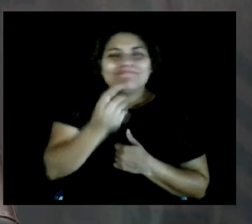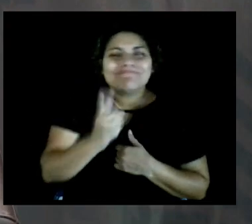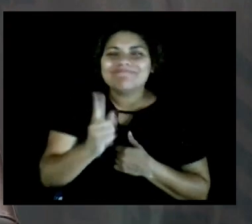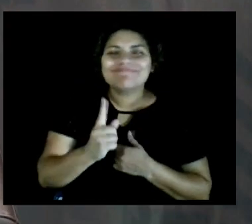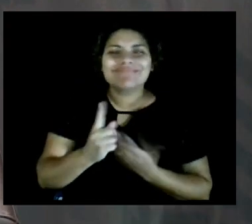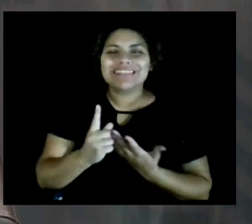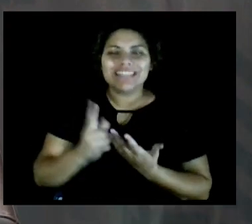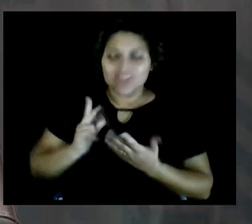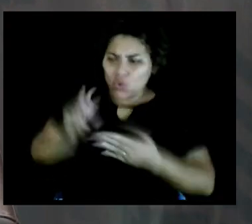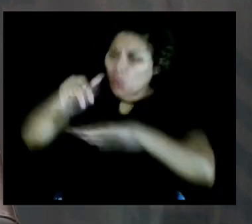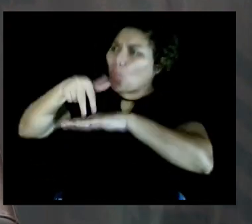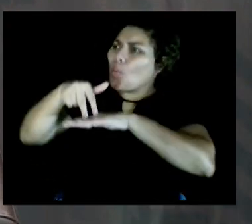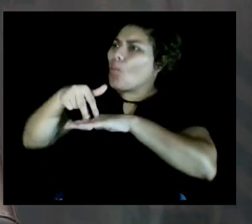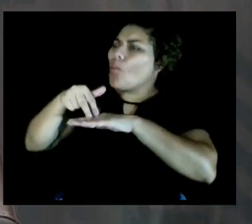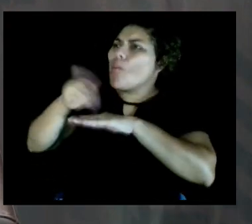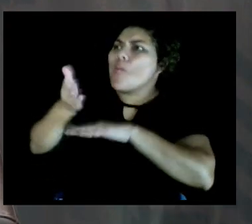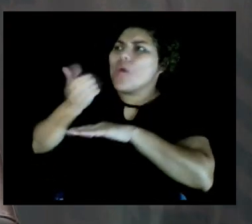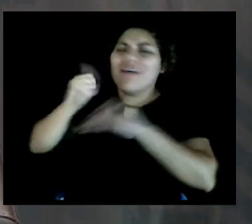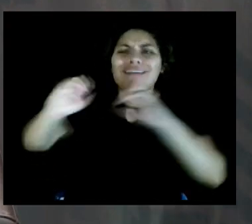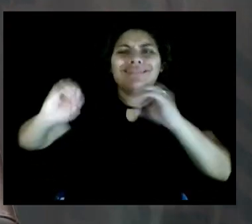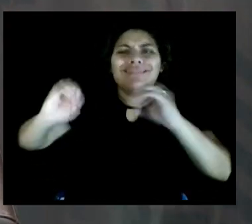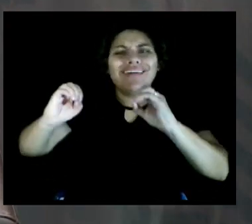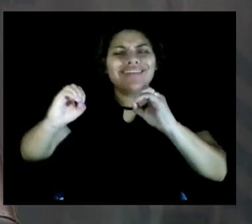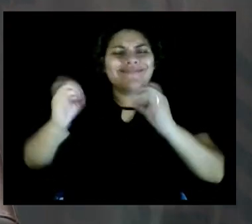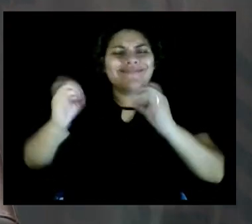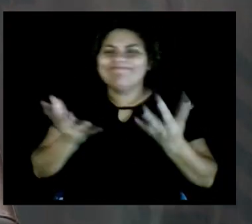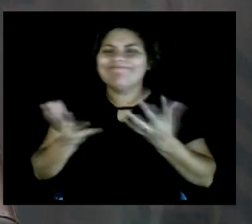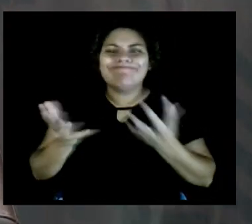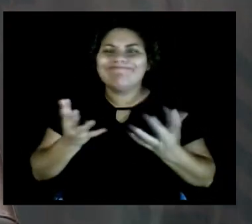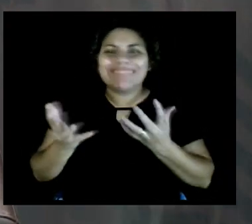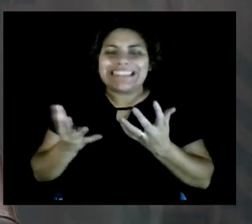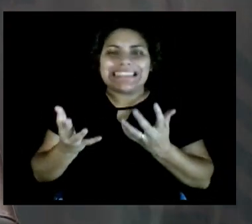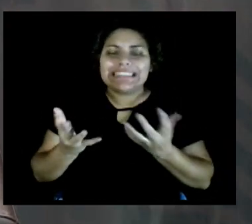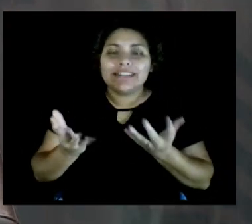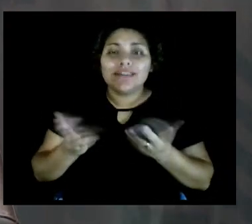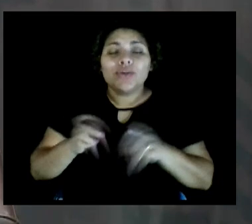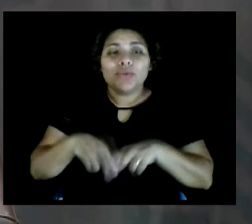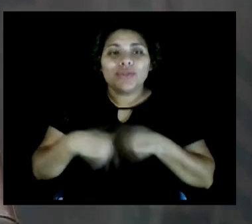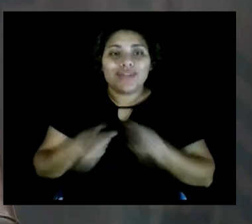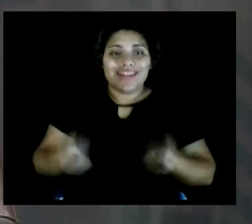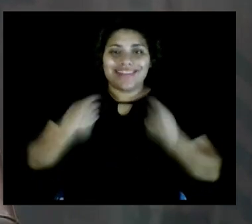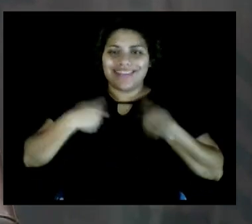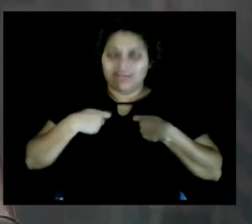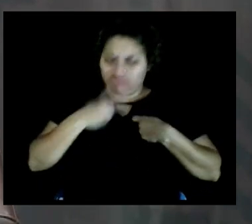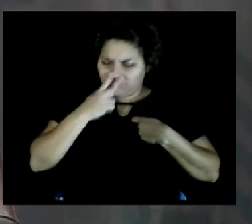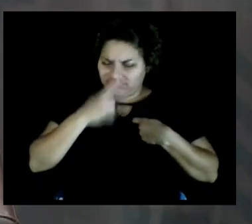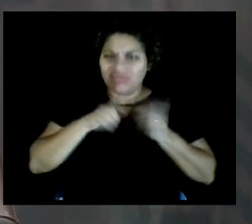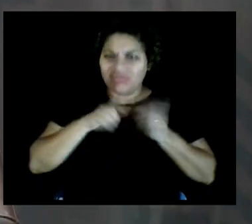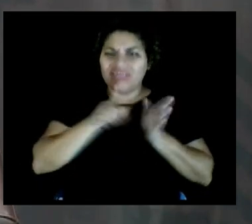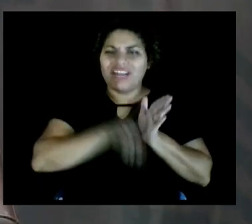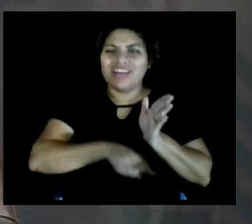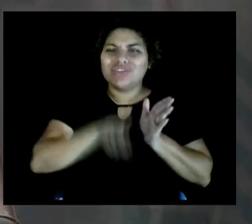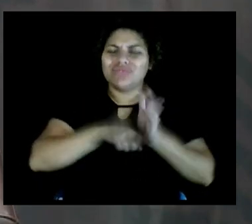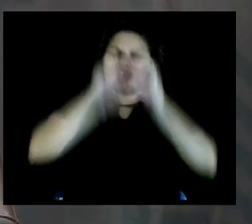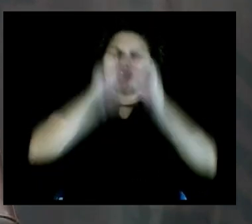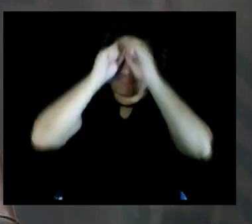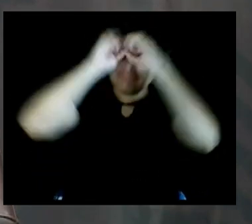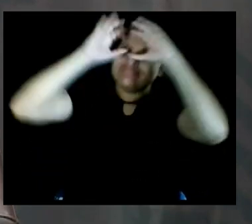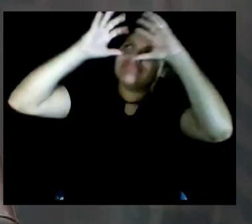a experiência com relação àquilo, pode gerar algo negativo também no subconsciente dele. E